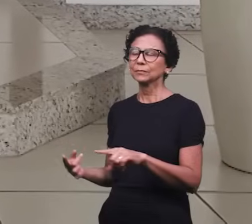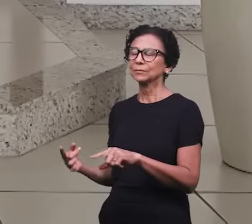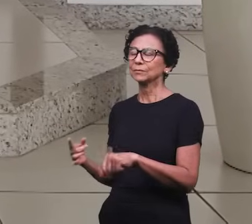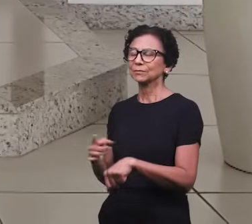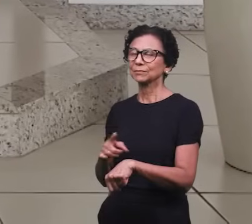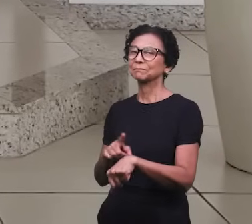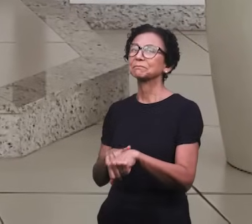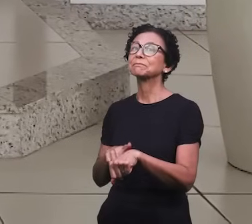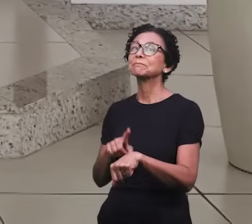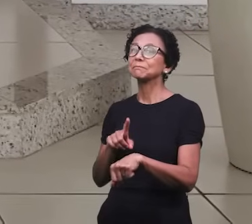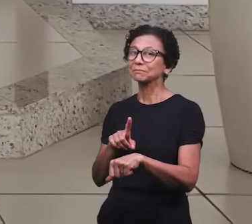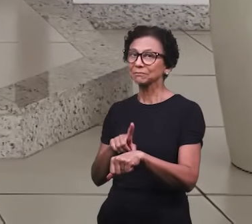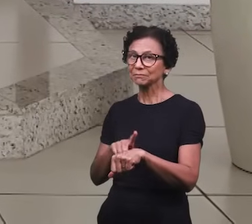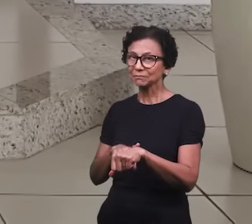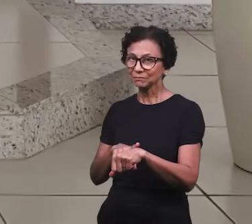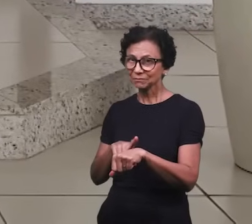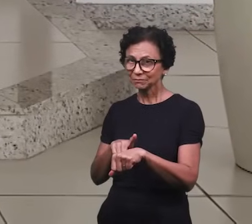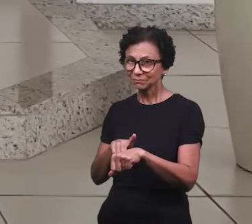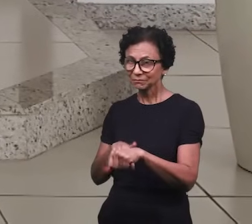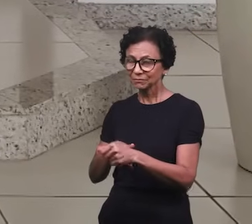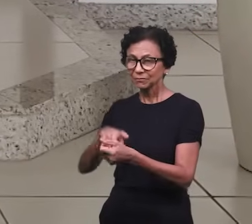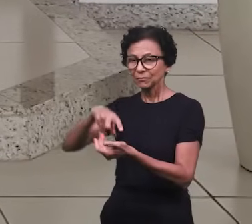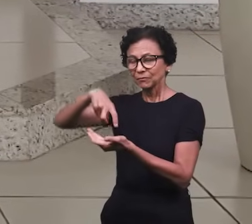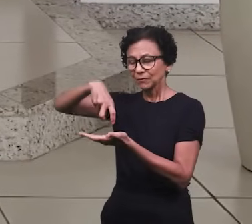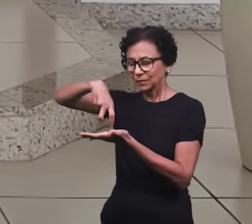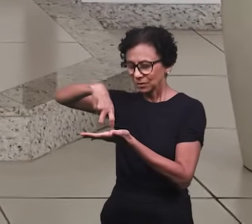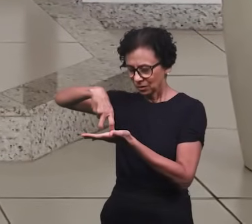quando te prostrais